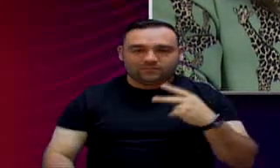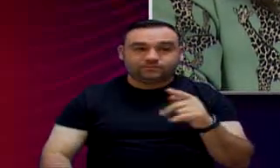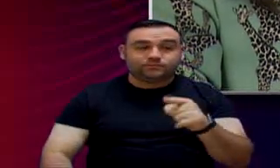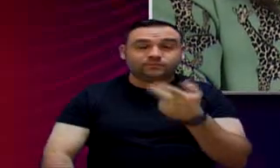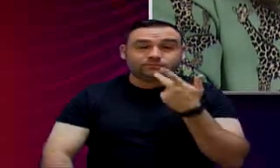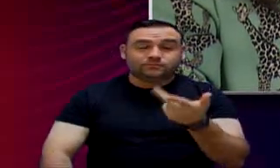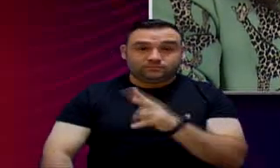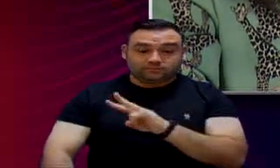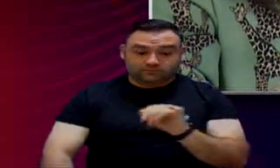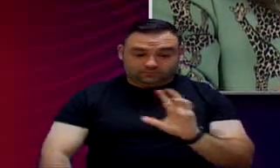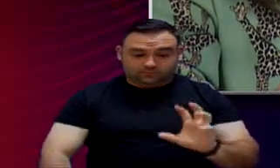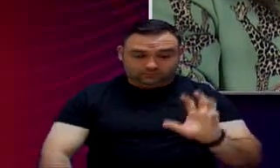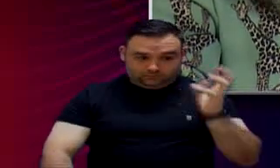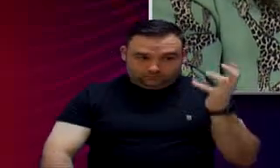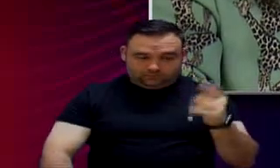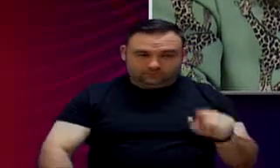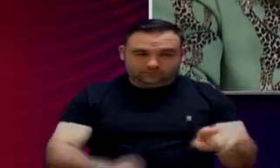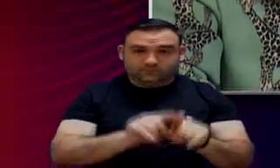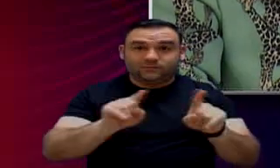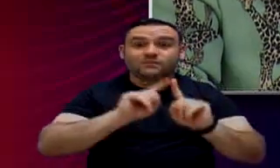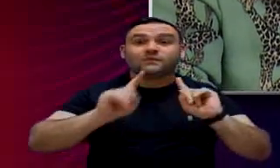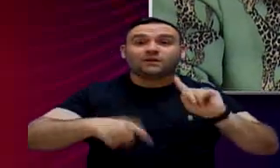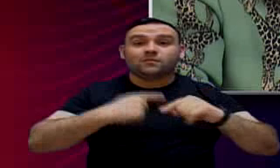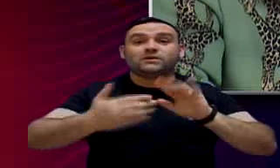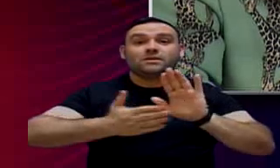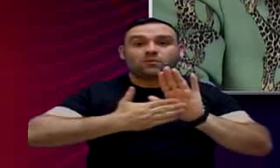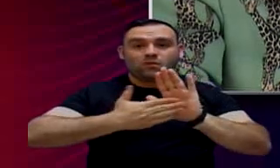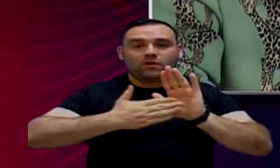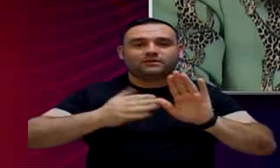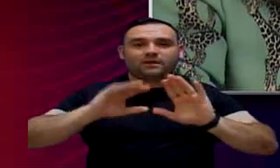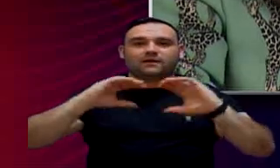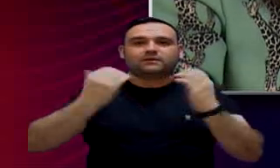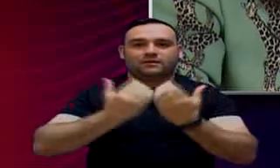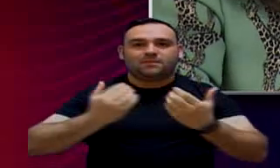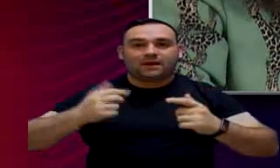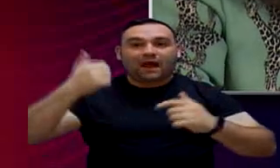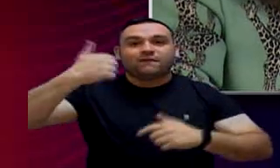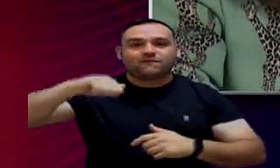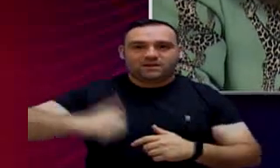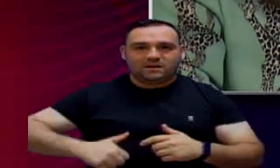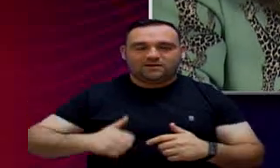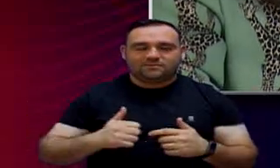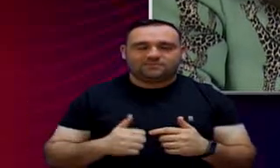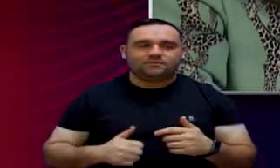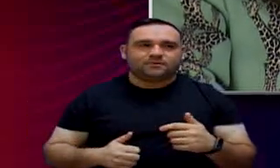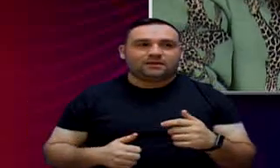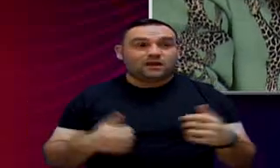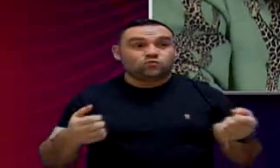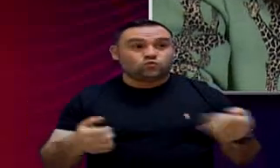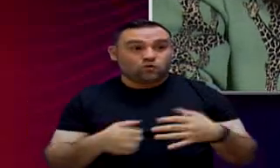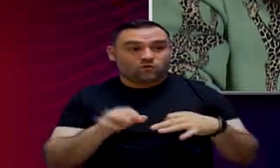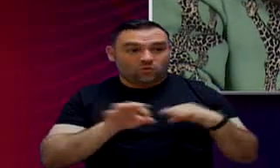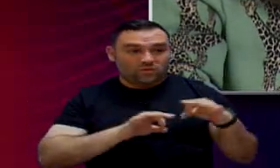que a senhora fala vai acontecer E aí teremos uma proposta para a câmara avaliar Exatamente